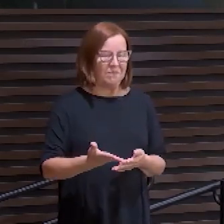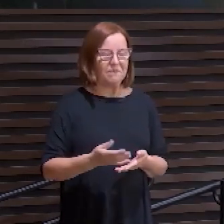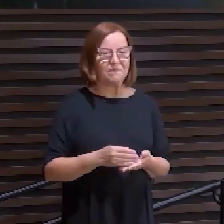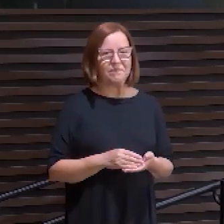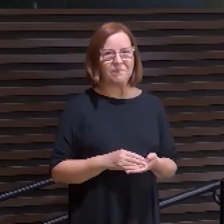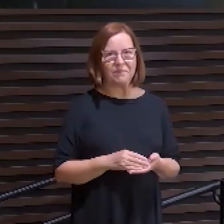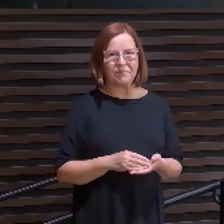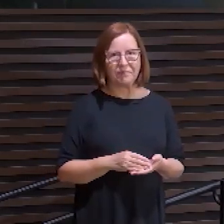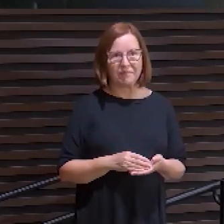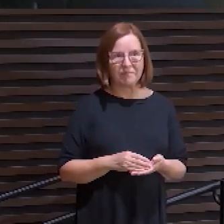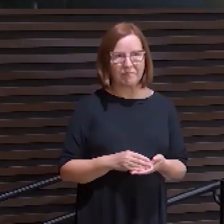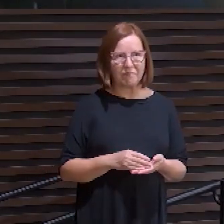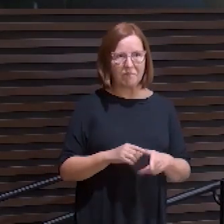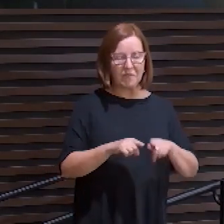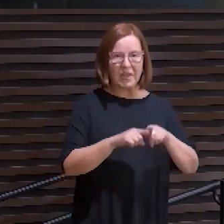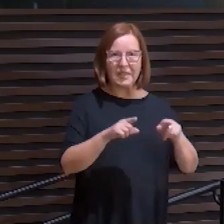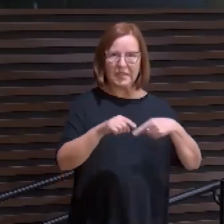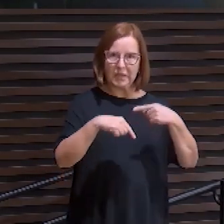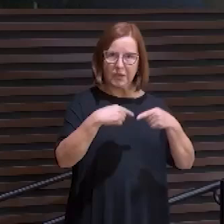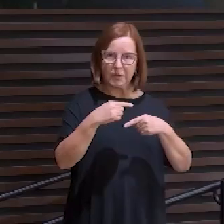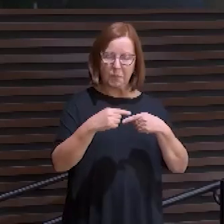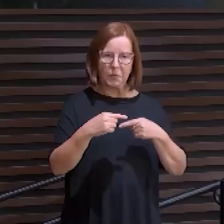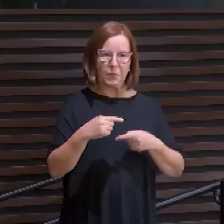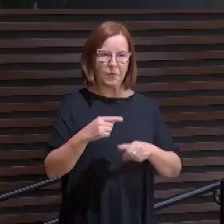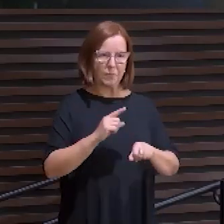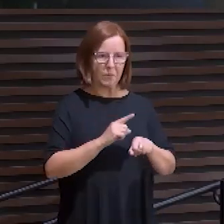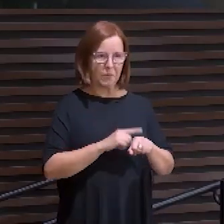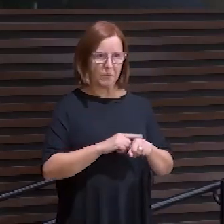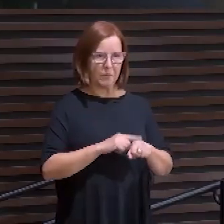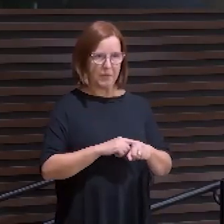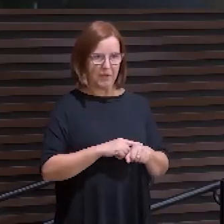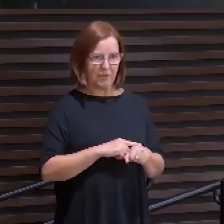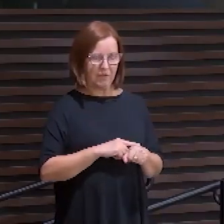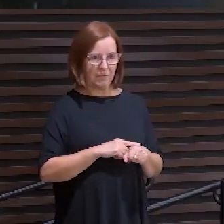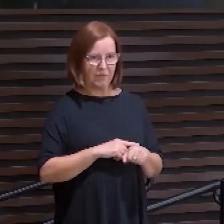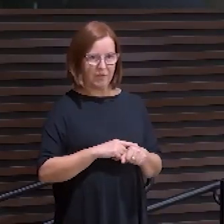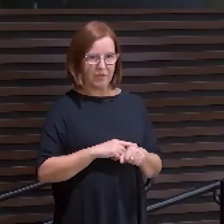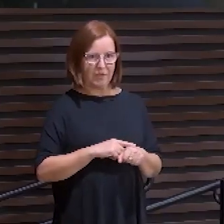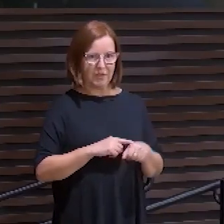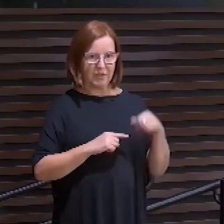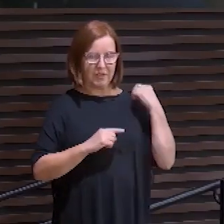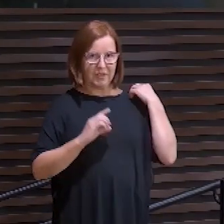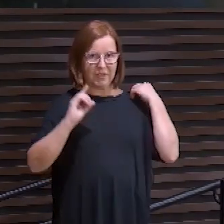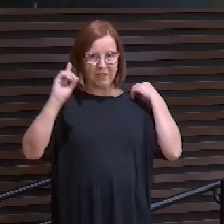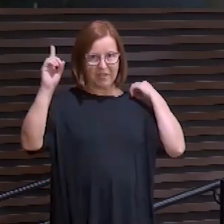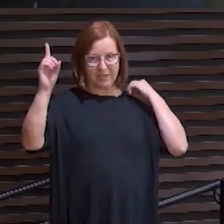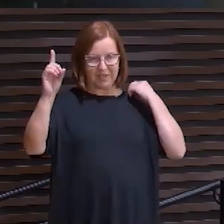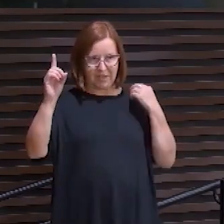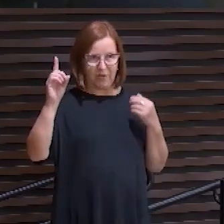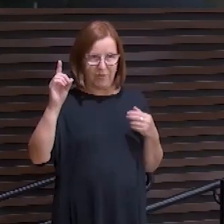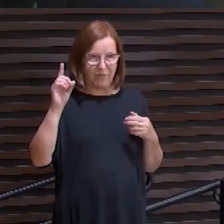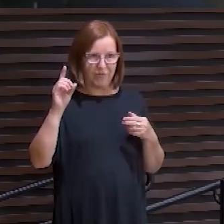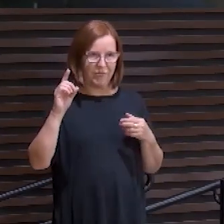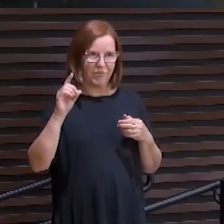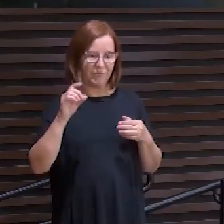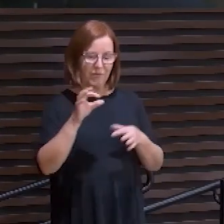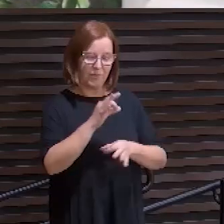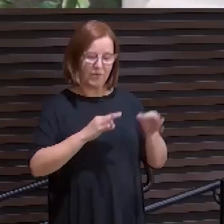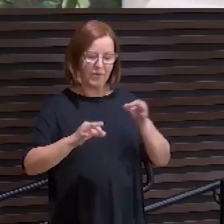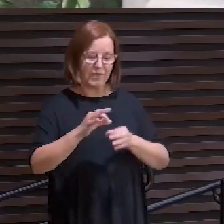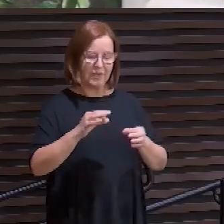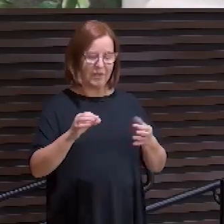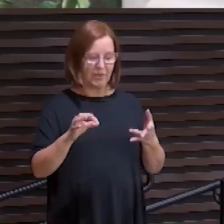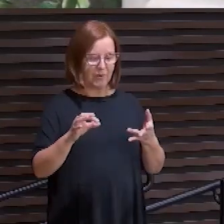Mas, um pouquinho mais à frente, quando ele está providenciando o casamento